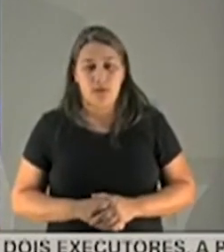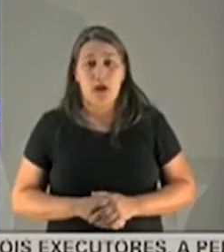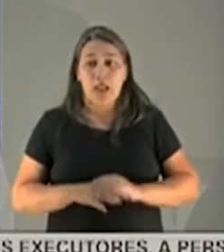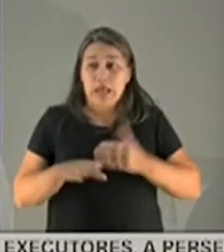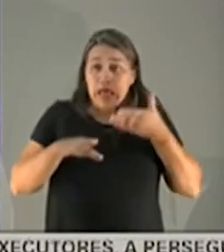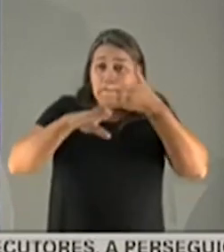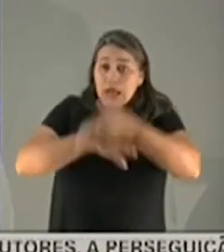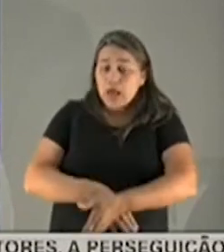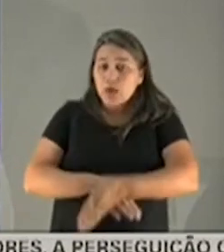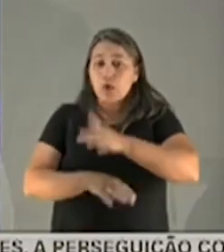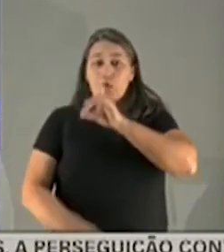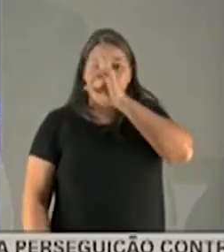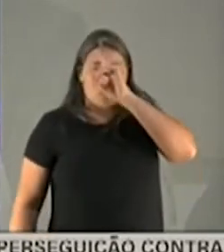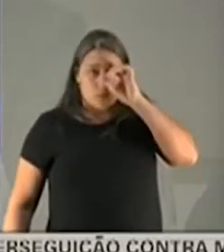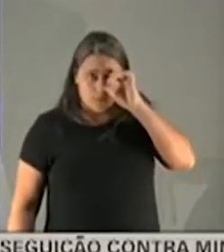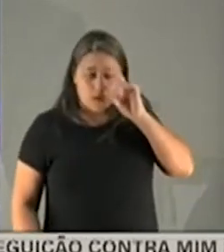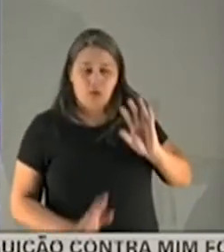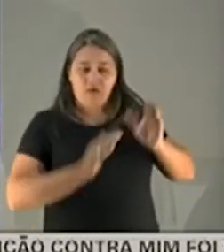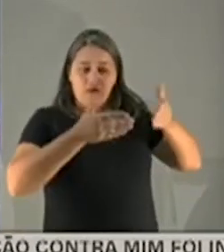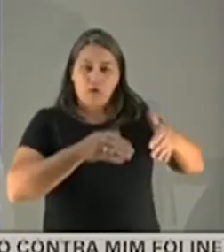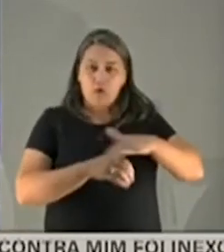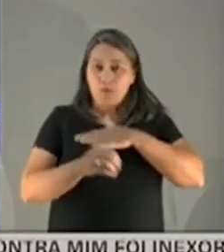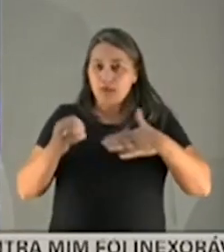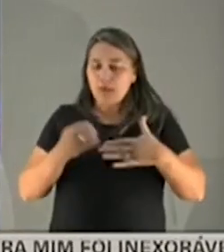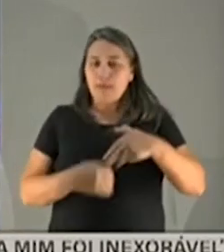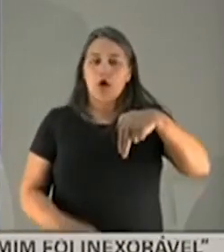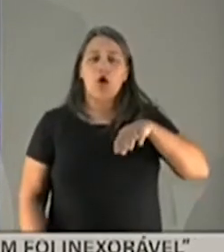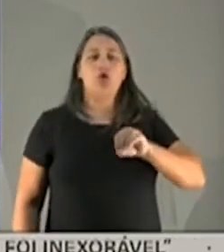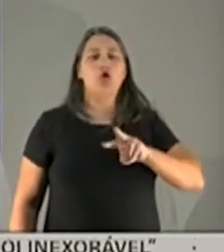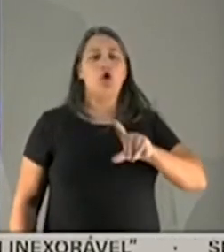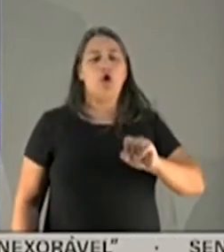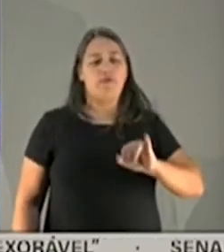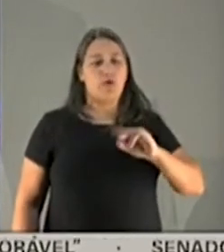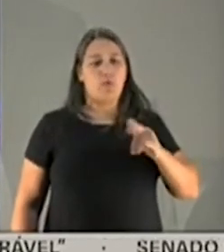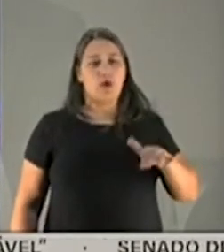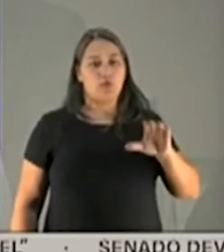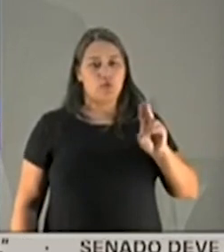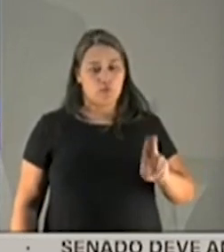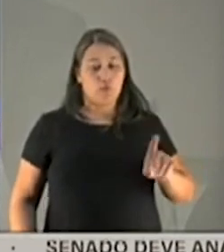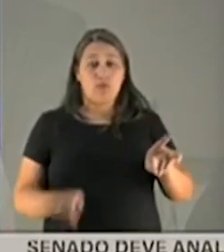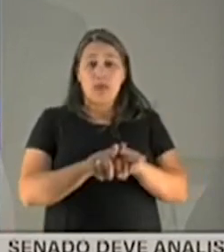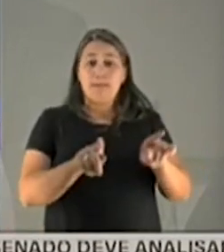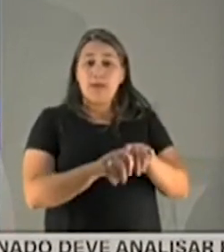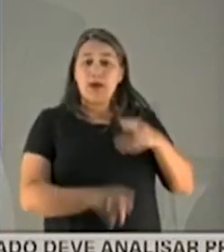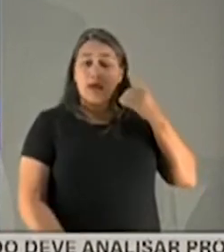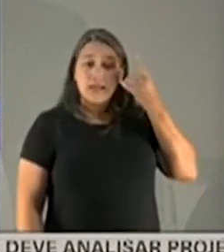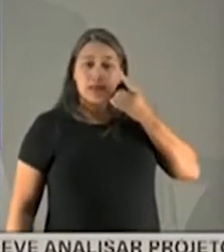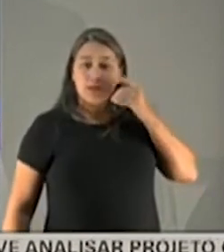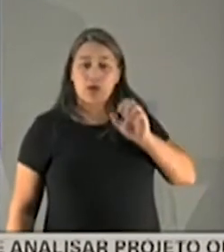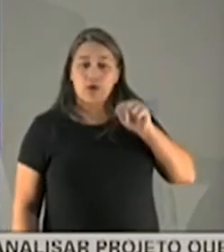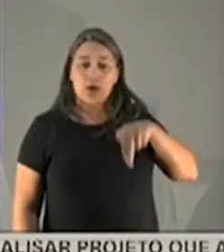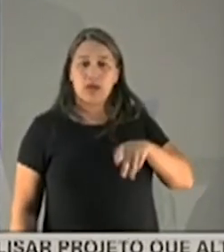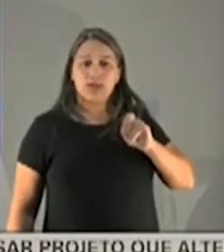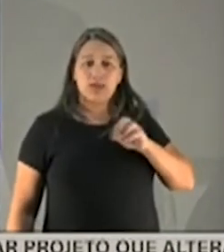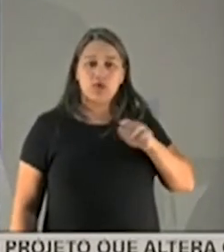invadiu o hospital de campanha de Nova Iguaçu. O deputado Anderson Moraes, deputado Alana Passos,